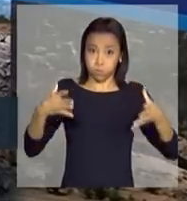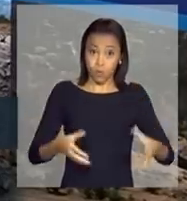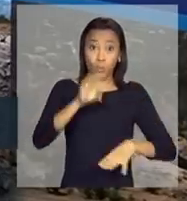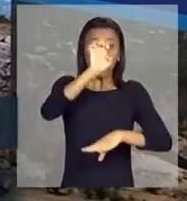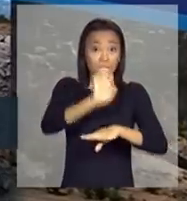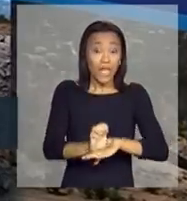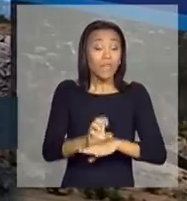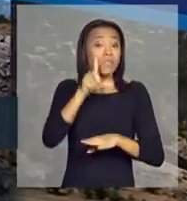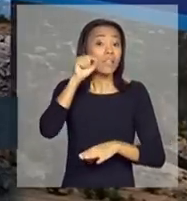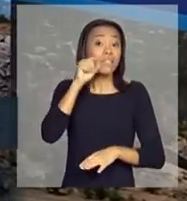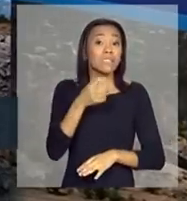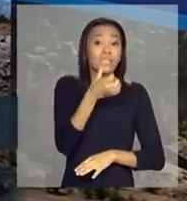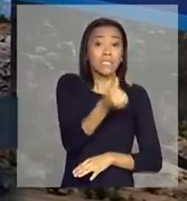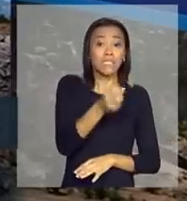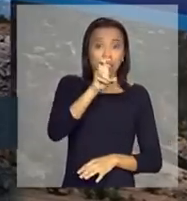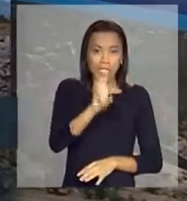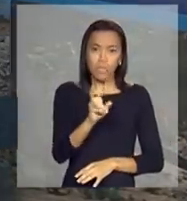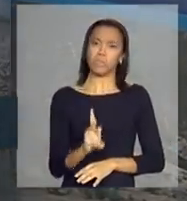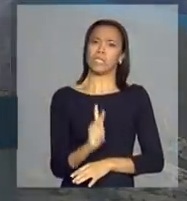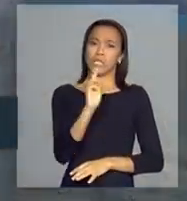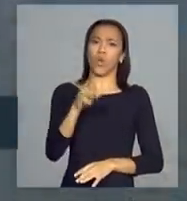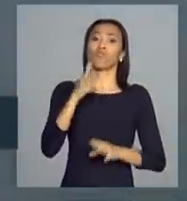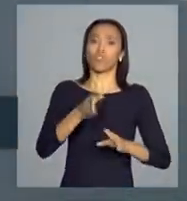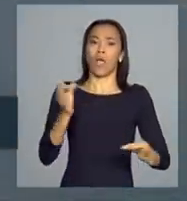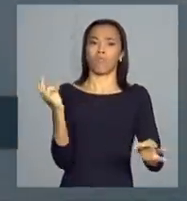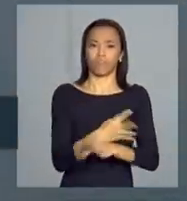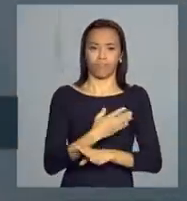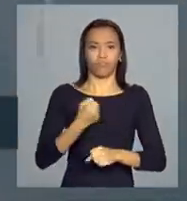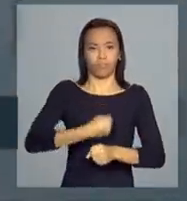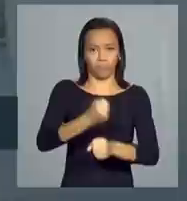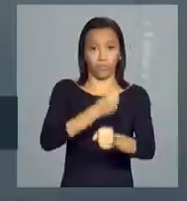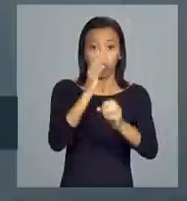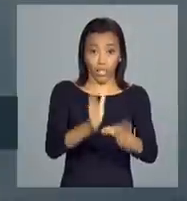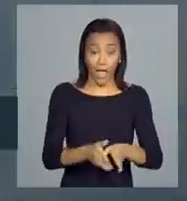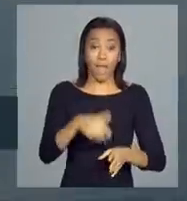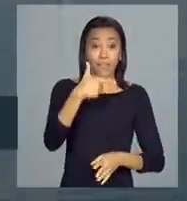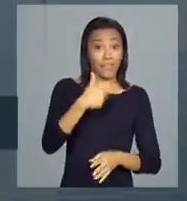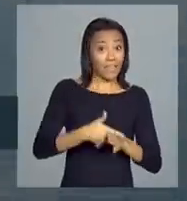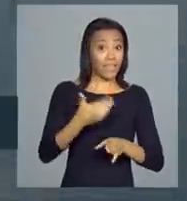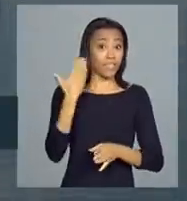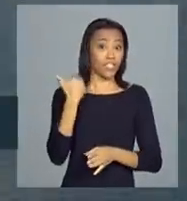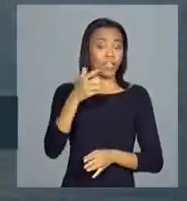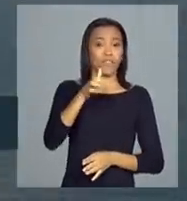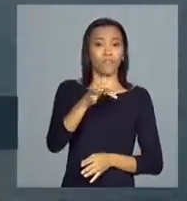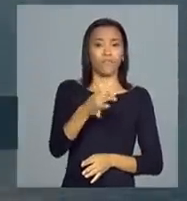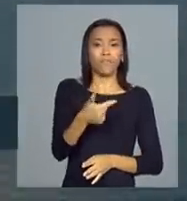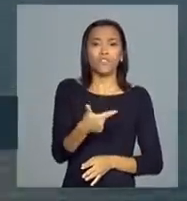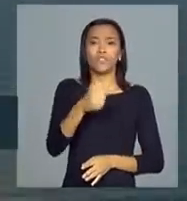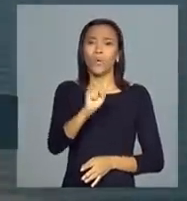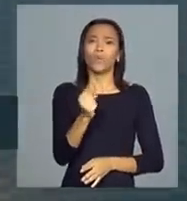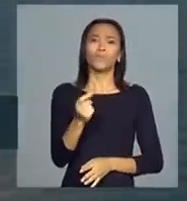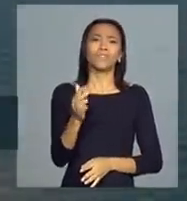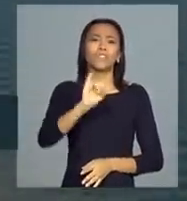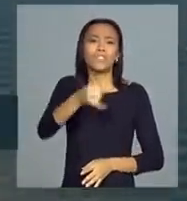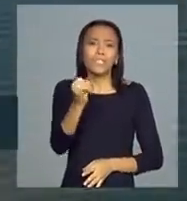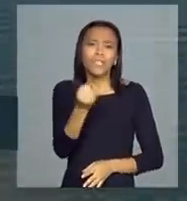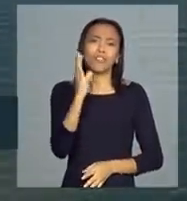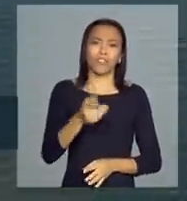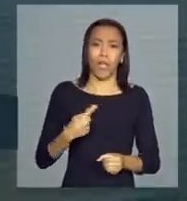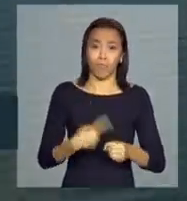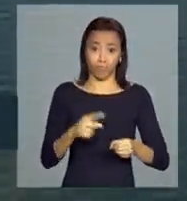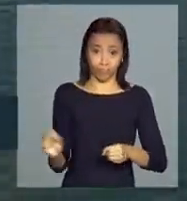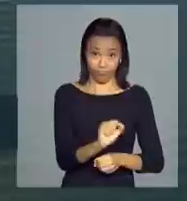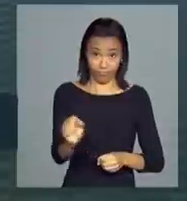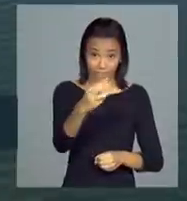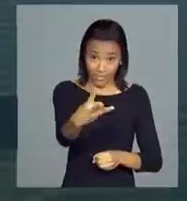Alagoas. 65 quilômetros já estão concluídos. E desde 28 de janeiro, três municípios do Agreste Alagoano recebem